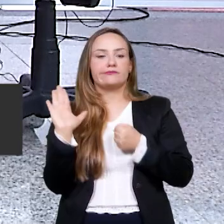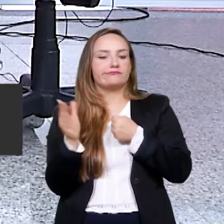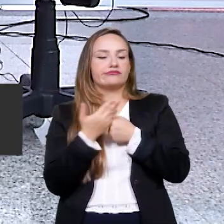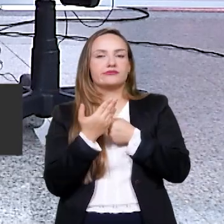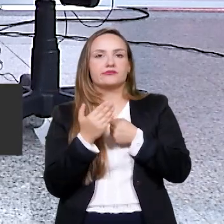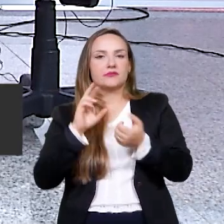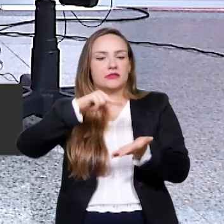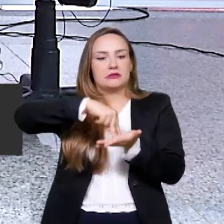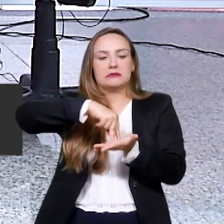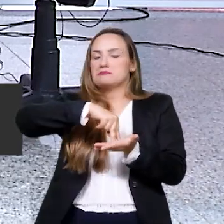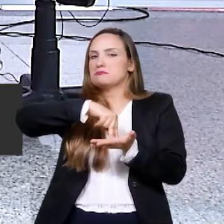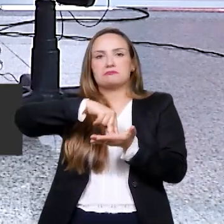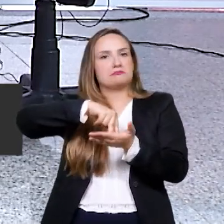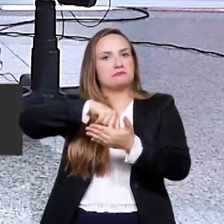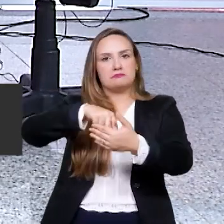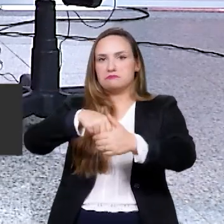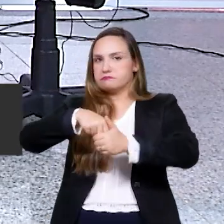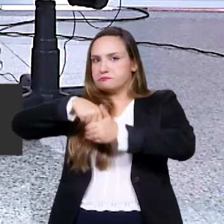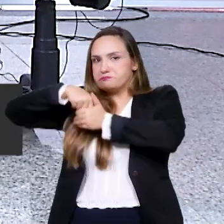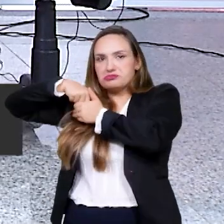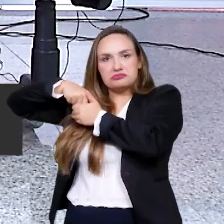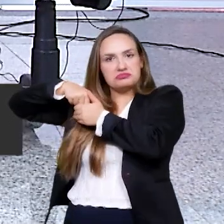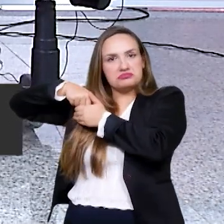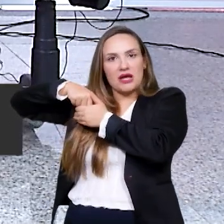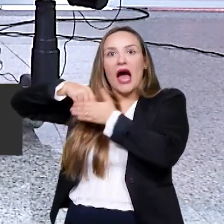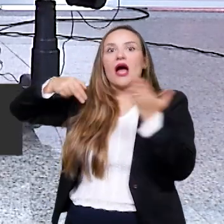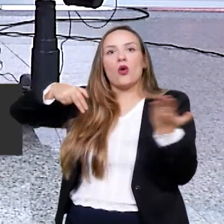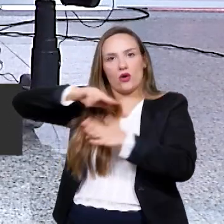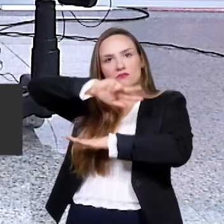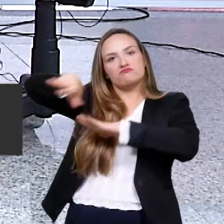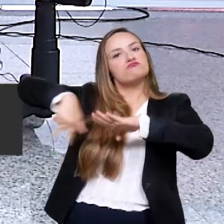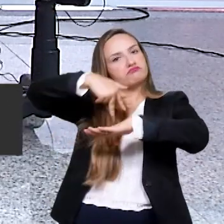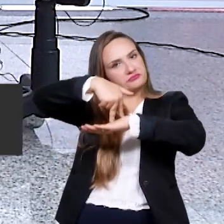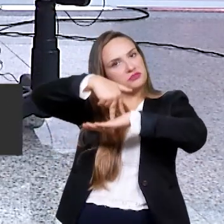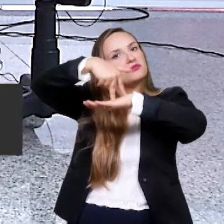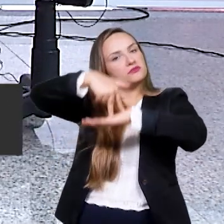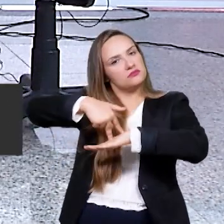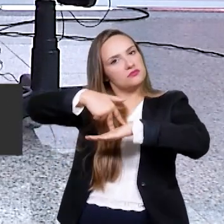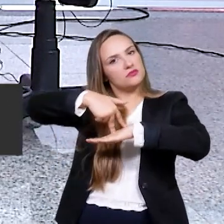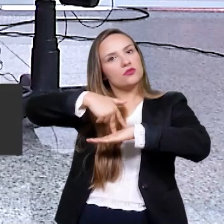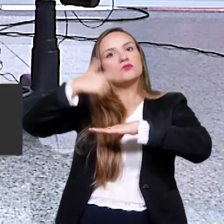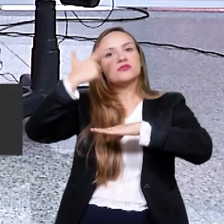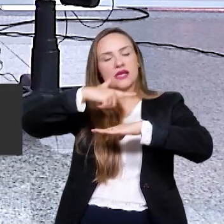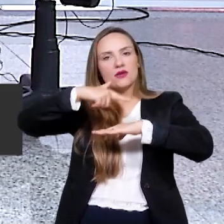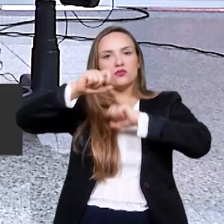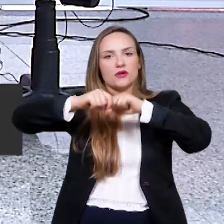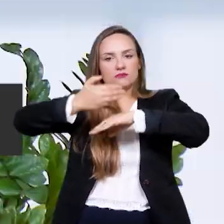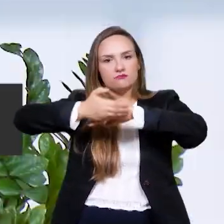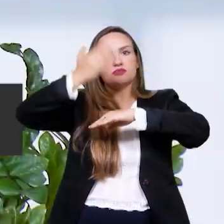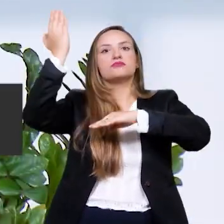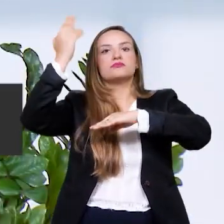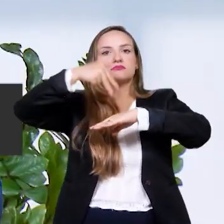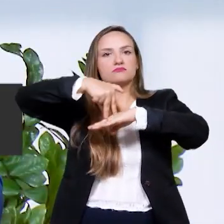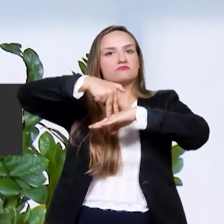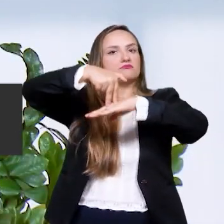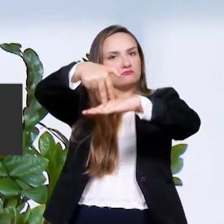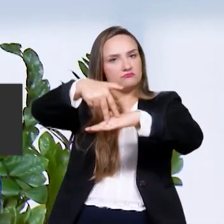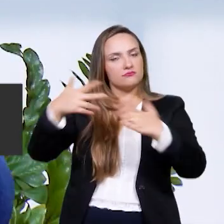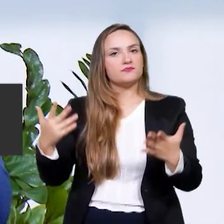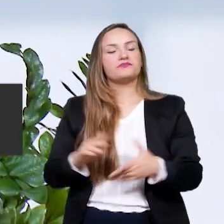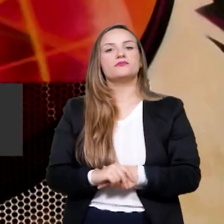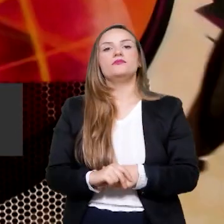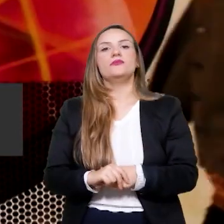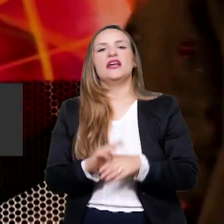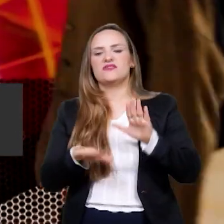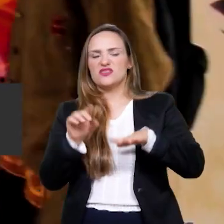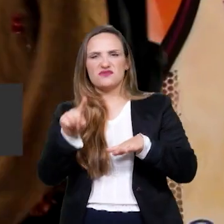não. Eu sempre digo... A oportunidade de estudar, né? De ter uma formação. Também. Eu sempre digo que, assim, por mais que nós tenhamos uma